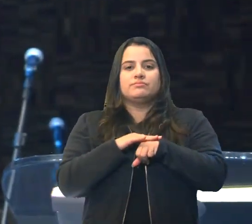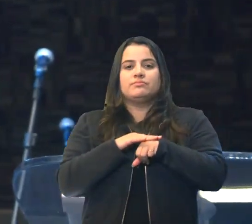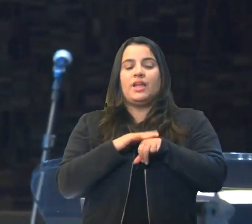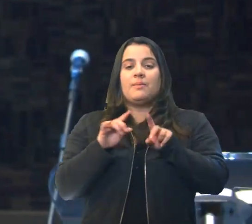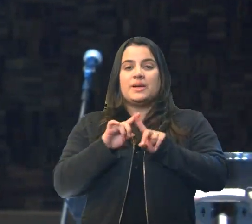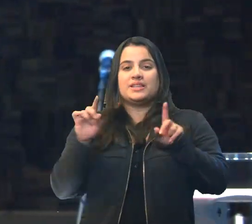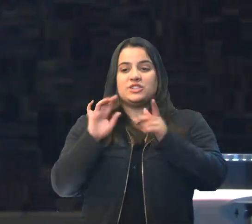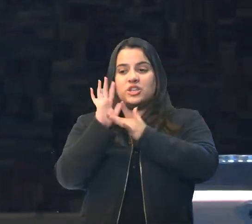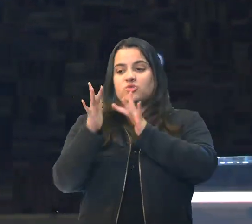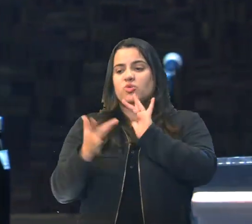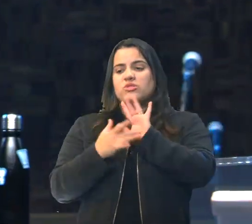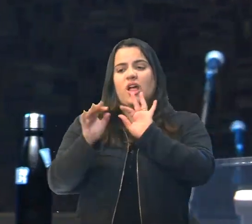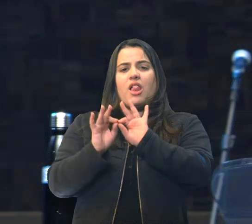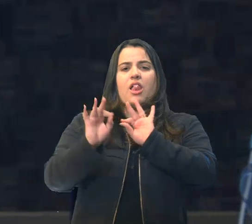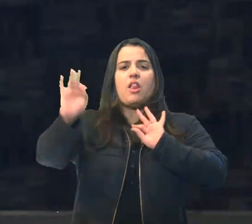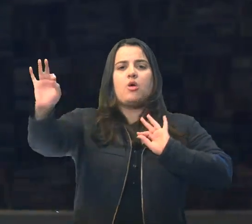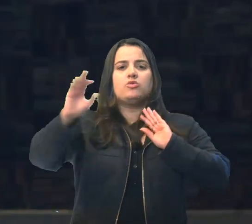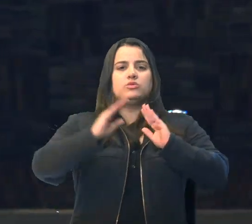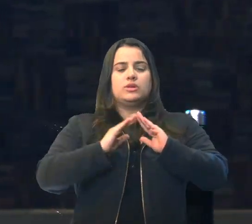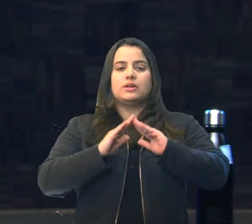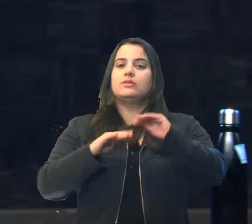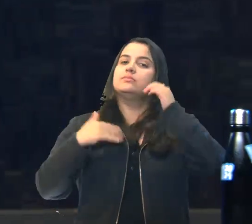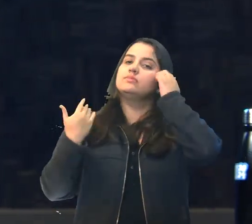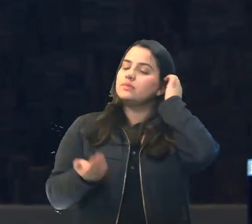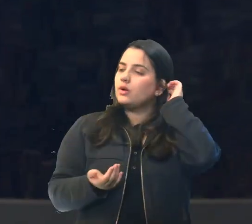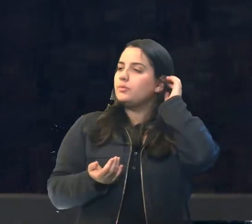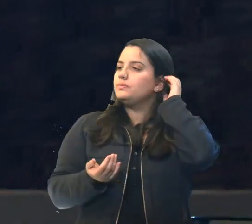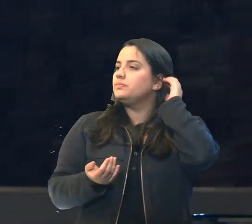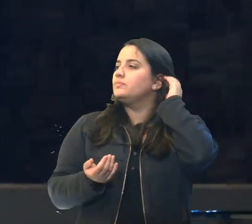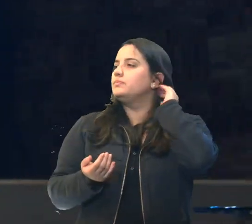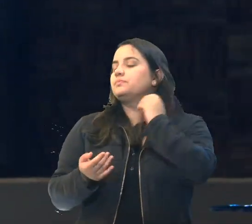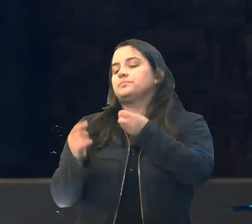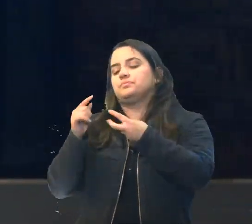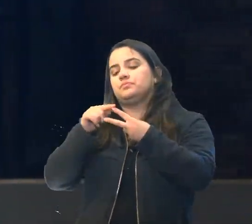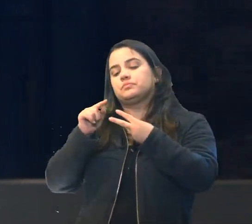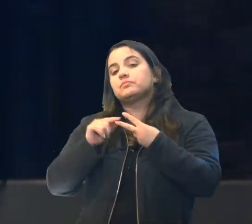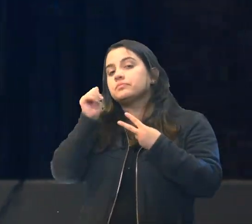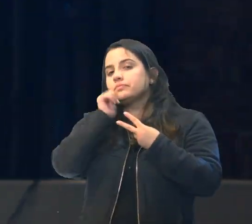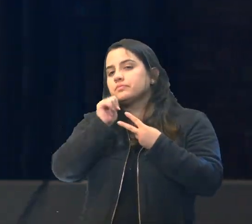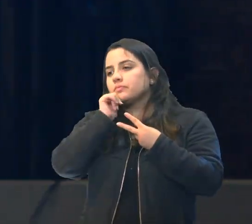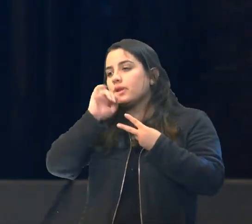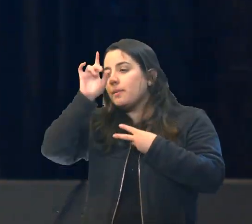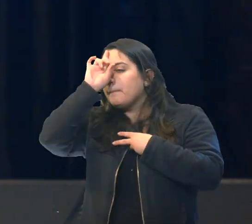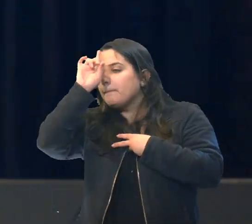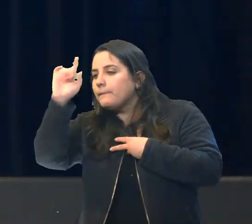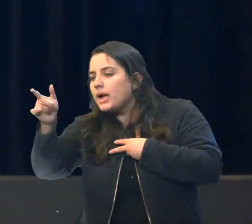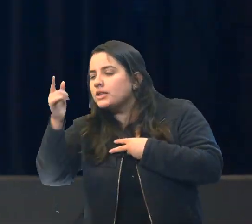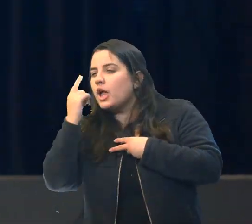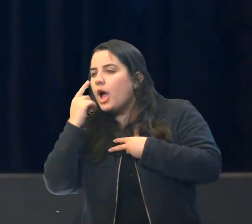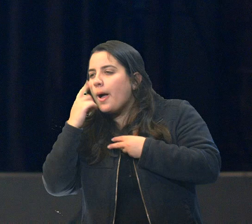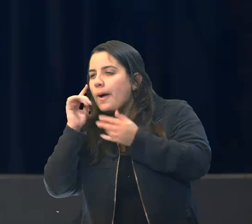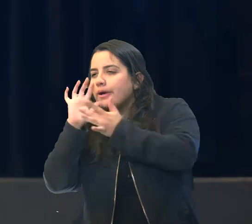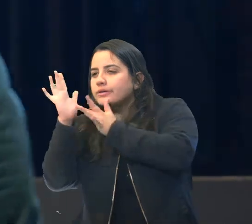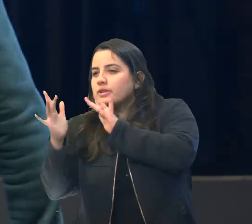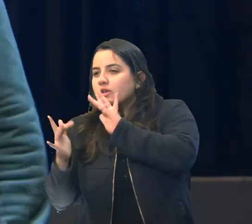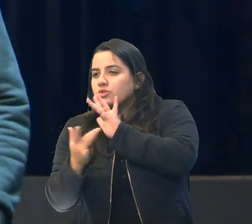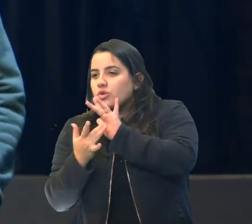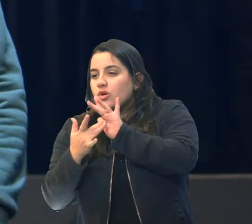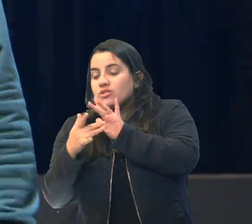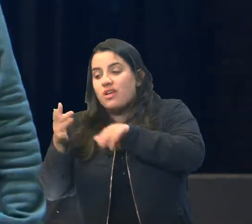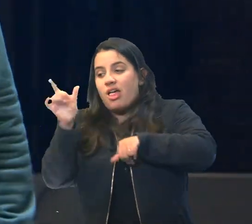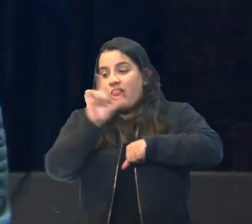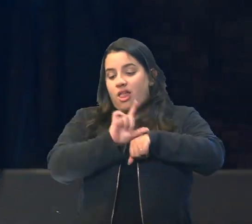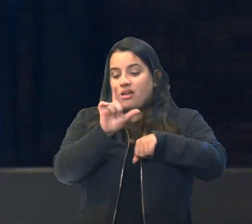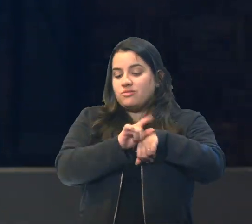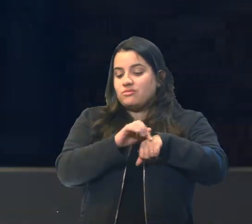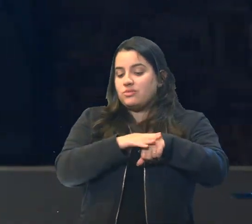delas. Então elas mandam alguém dizer para Jesus, lá no lugar onde ele estava, aquele que você ama está